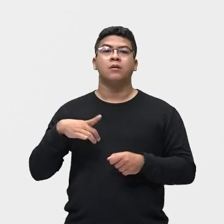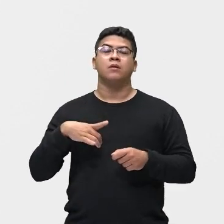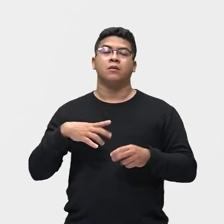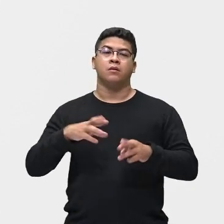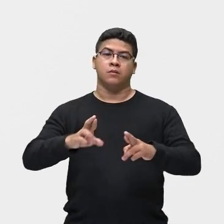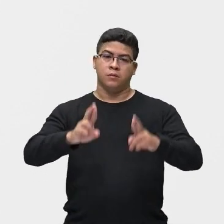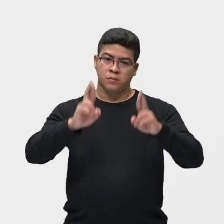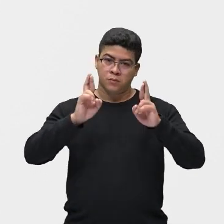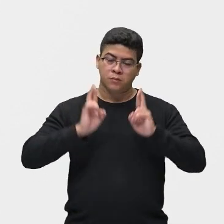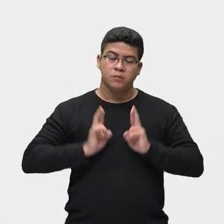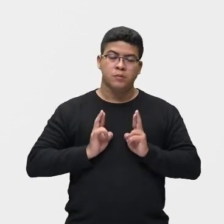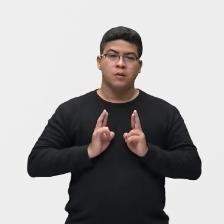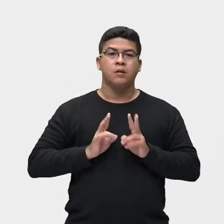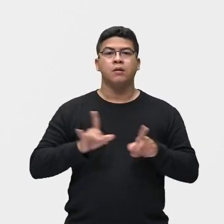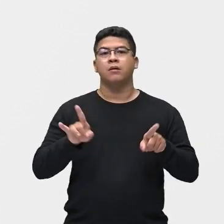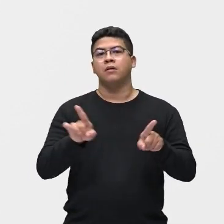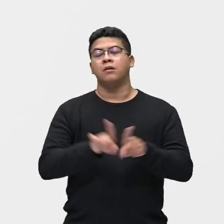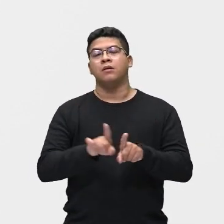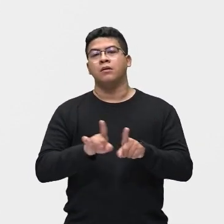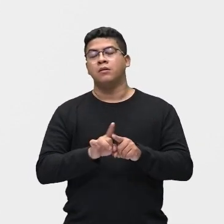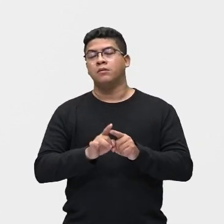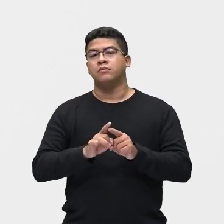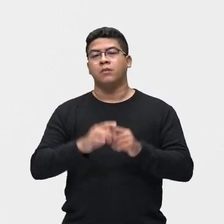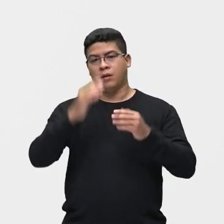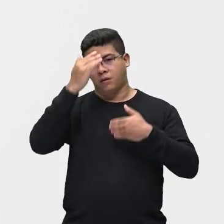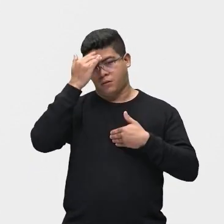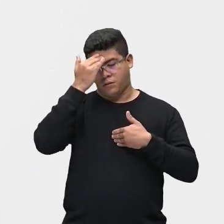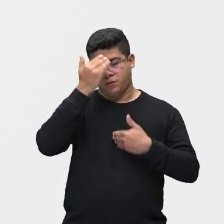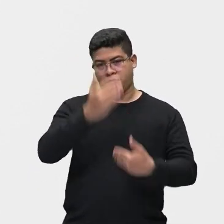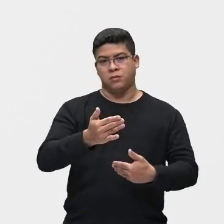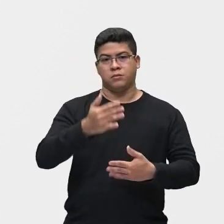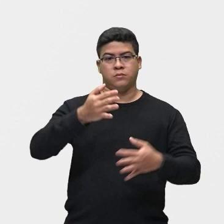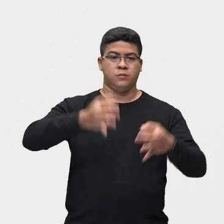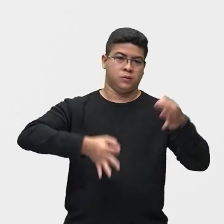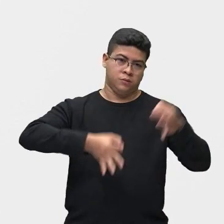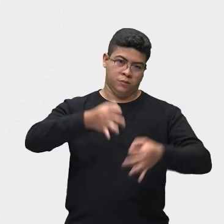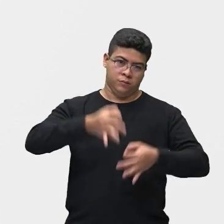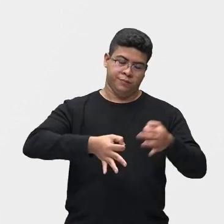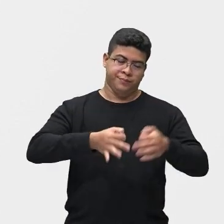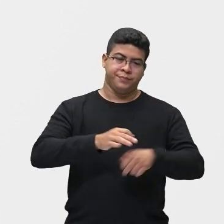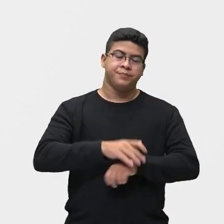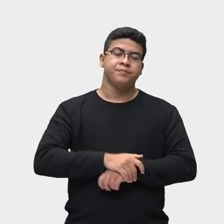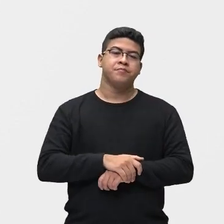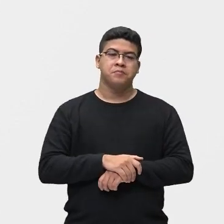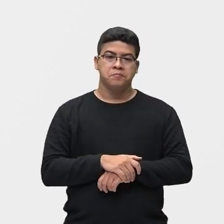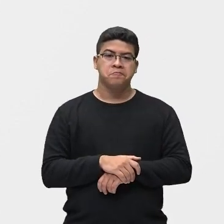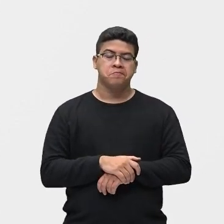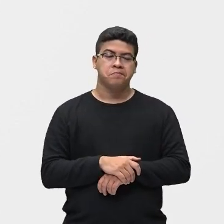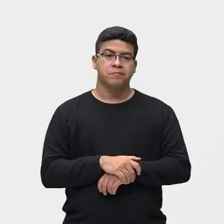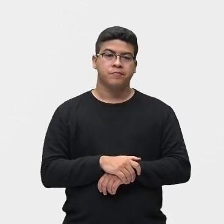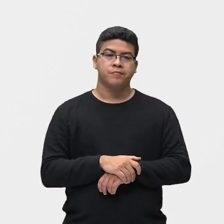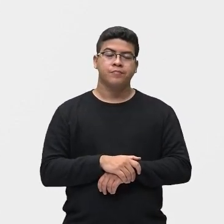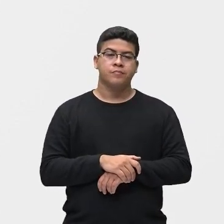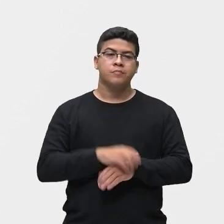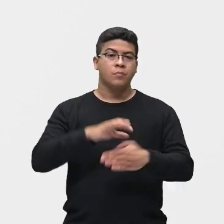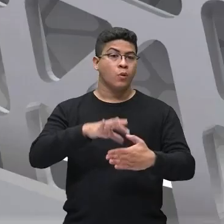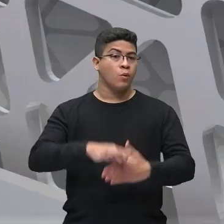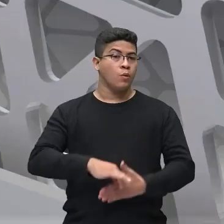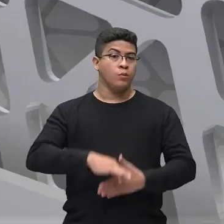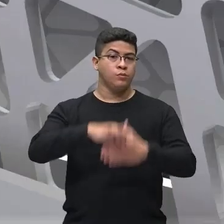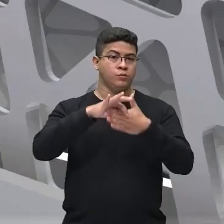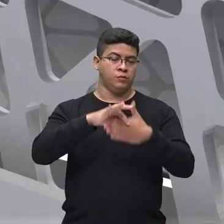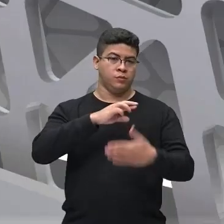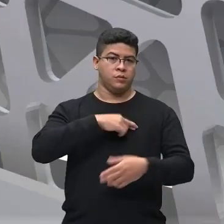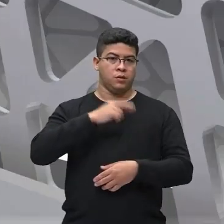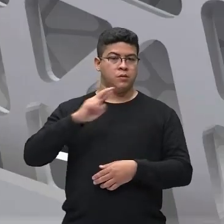a justiça e a gratidão. Como assim, professora? Gente, o líder religioso,